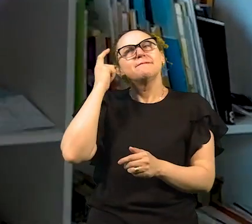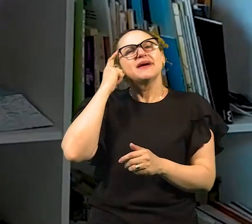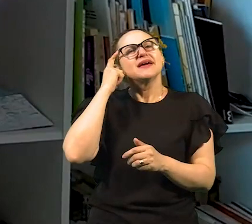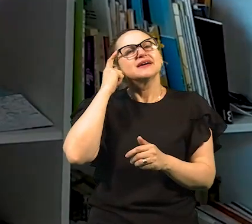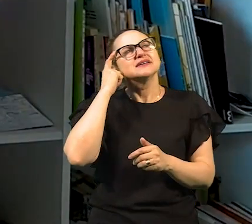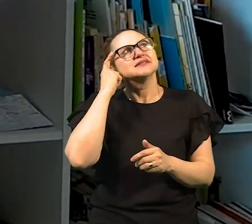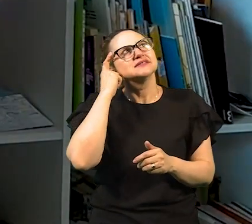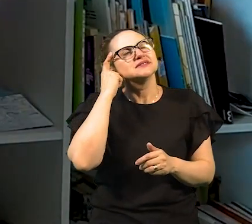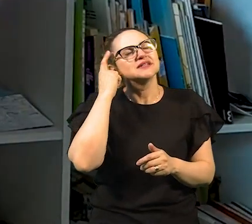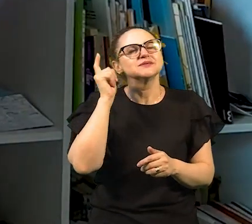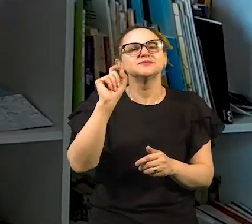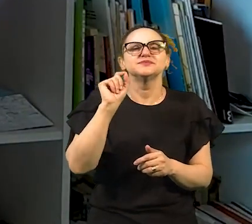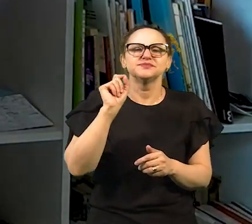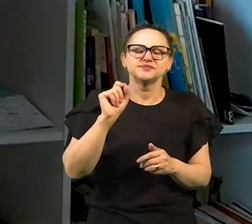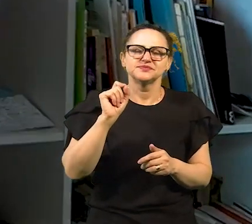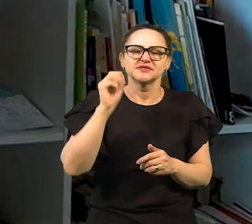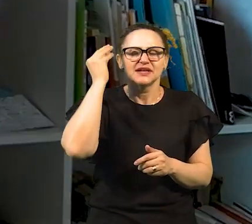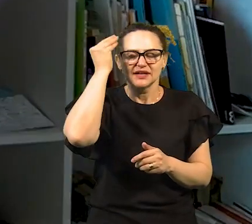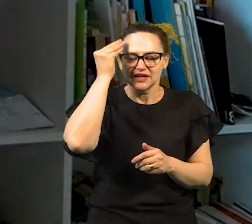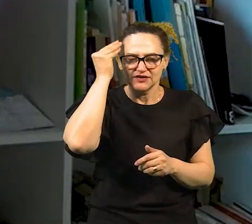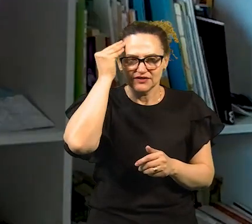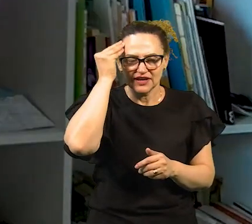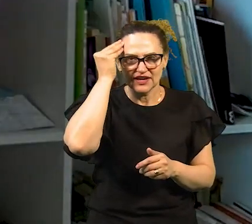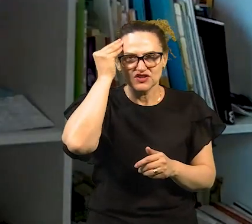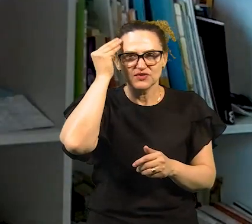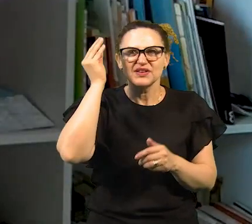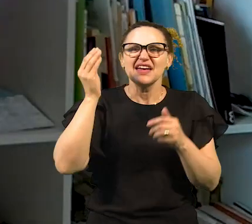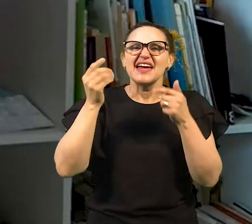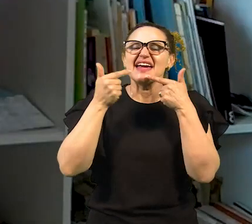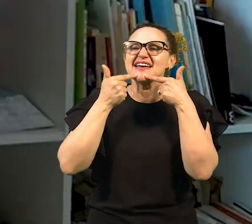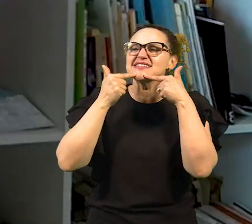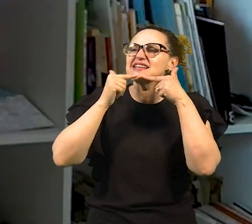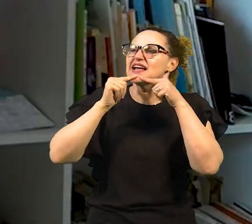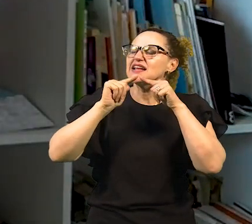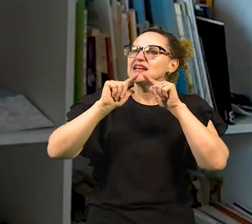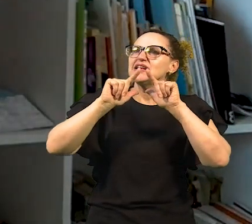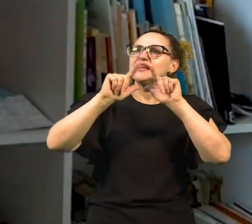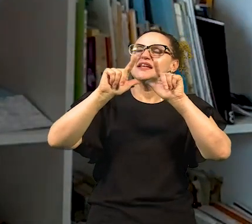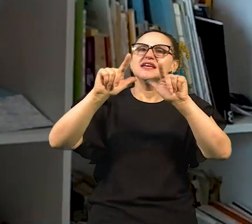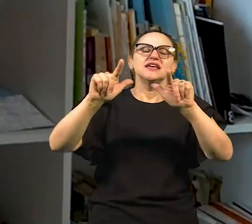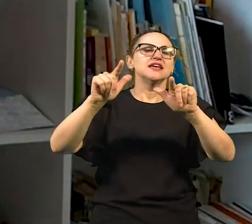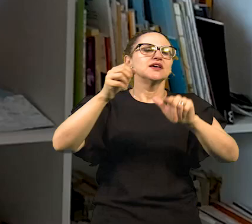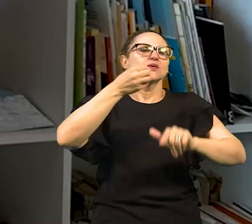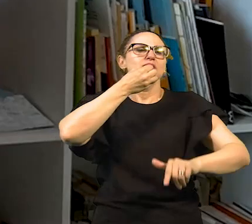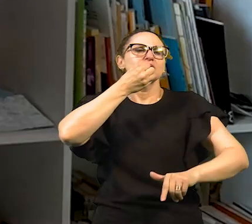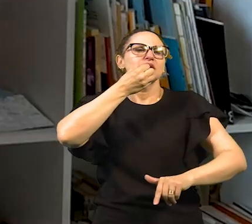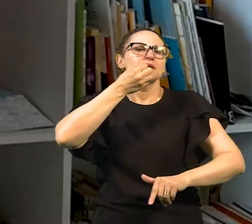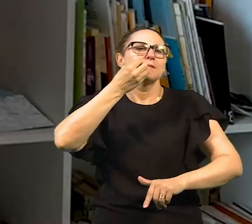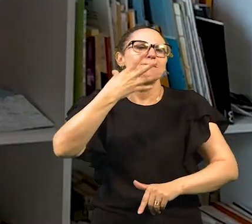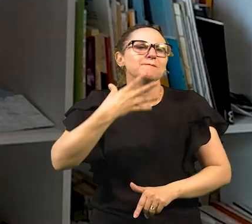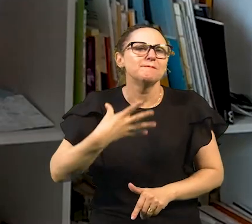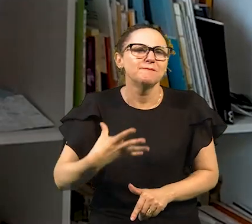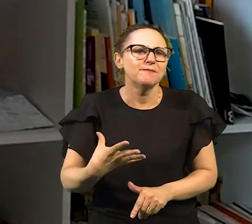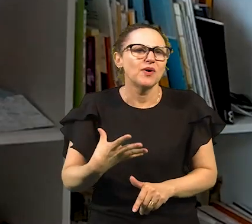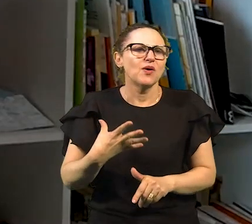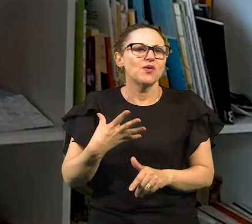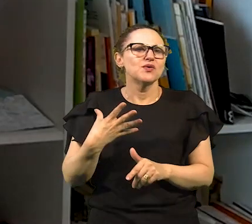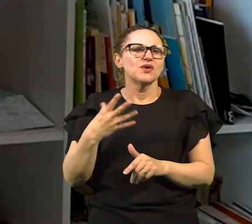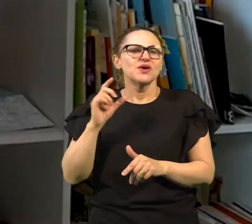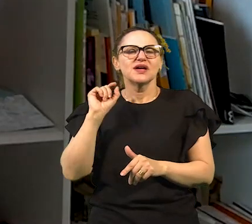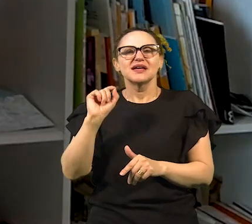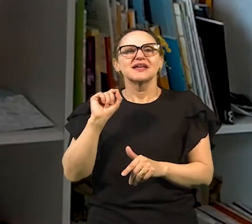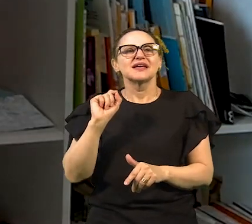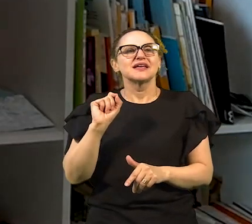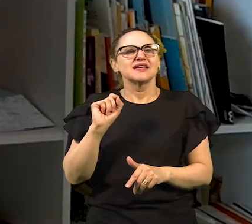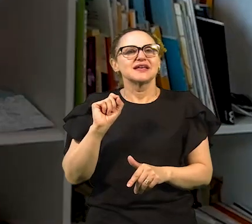que as pessoas têm feito da língua, essa língua que é tão maravilhosa, essa língua que é de Camões, que tem sido deturpada, tem sido não